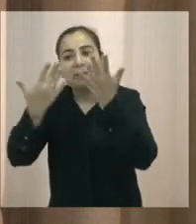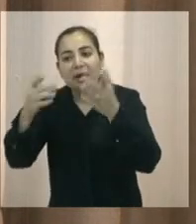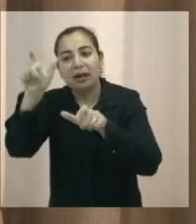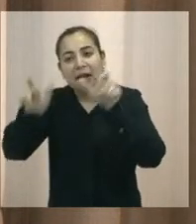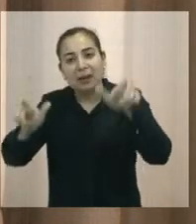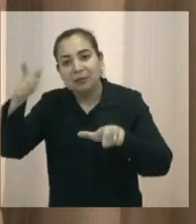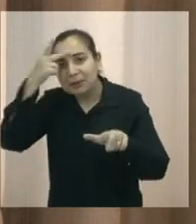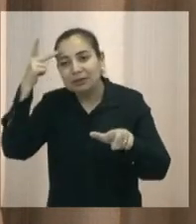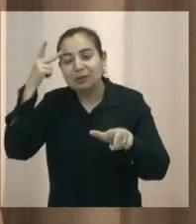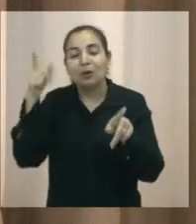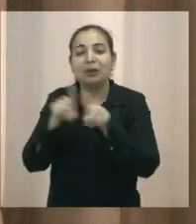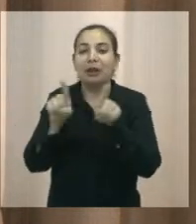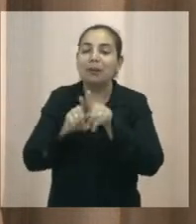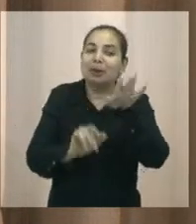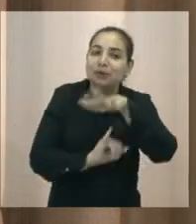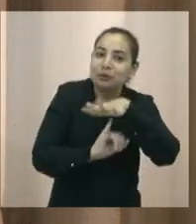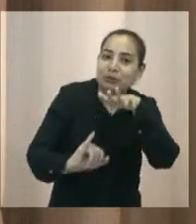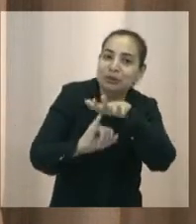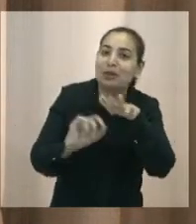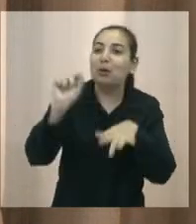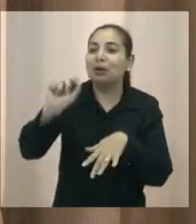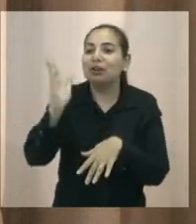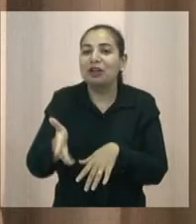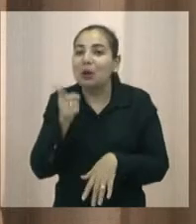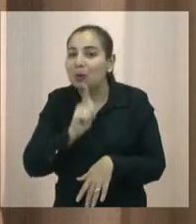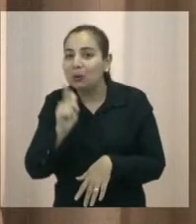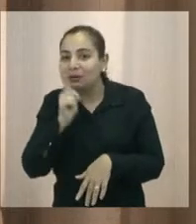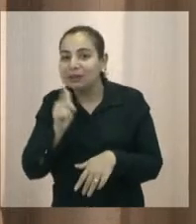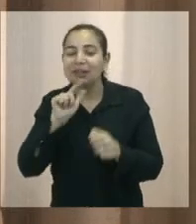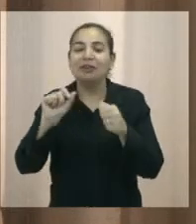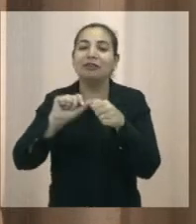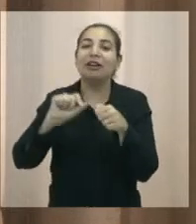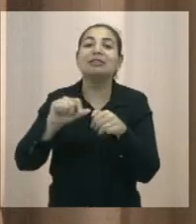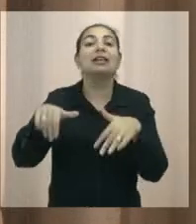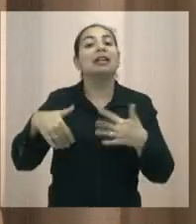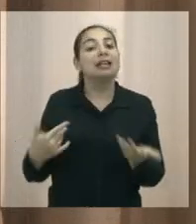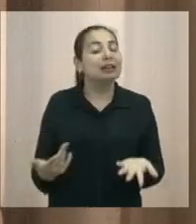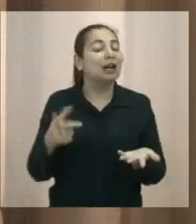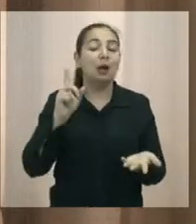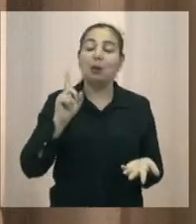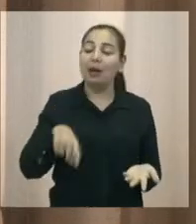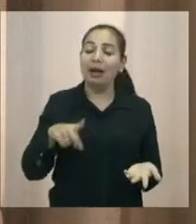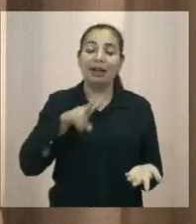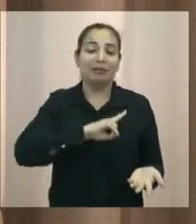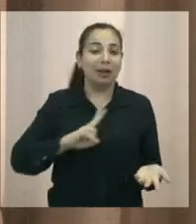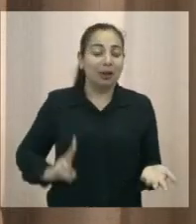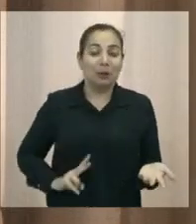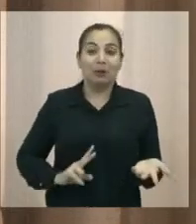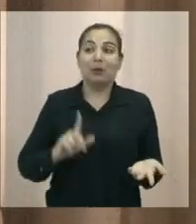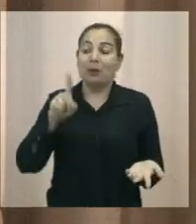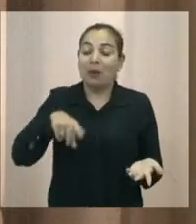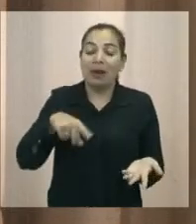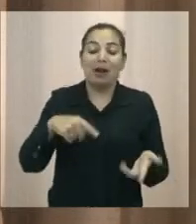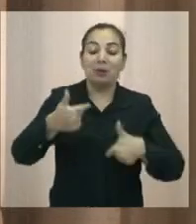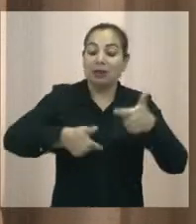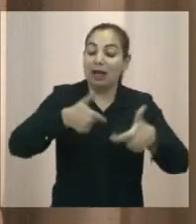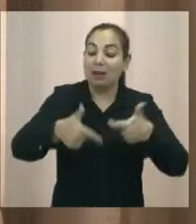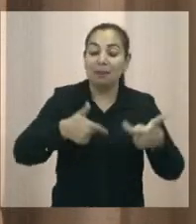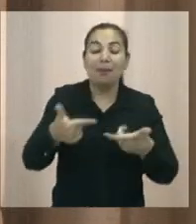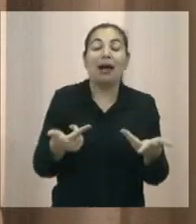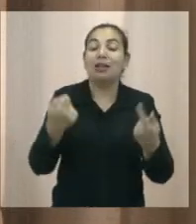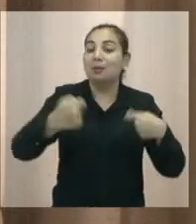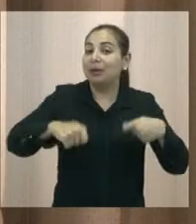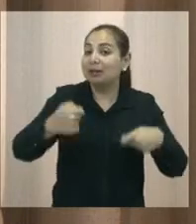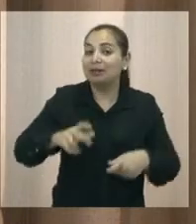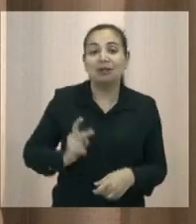foi conquistado. Então, é um trabalho que ele permanece, né, e que ele vai ser mais difícil ainda, porque você vai ter que